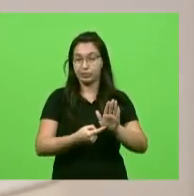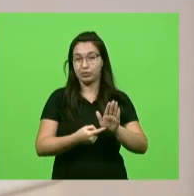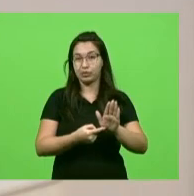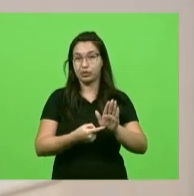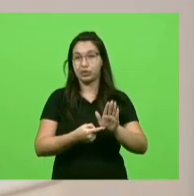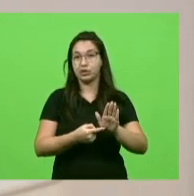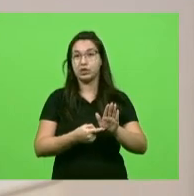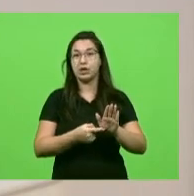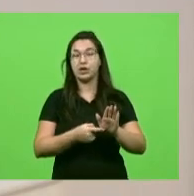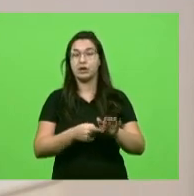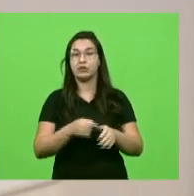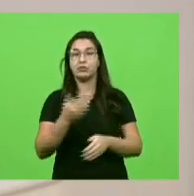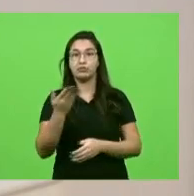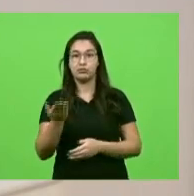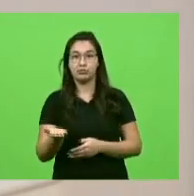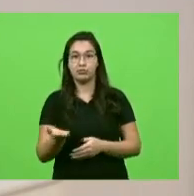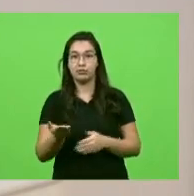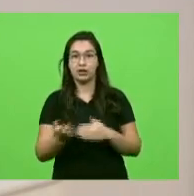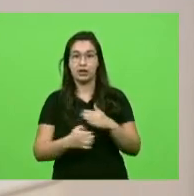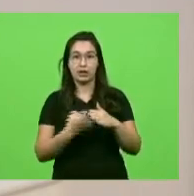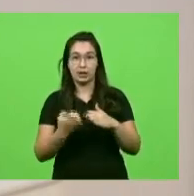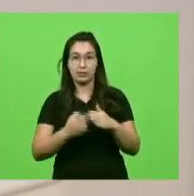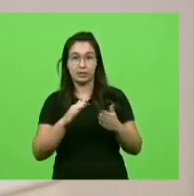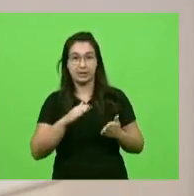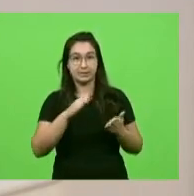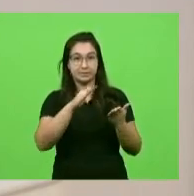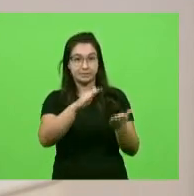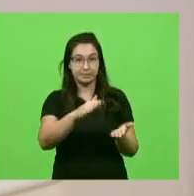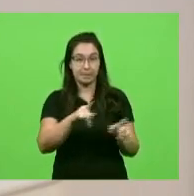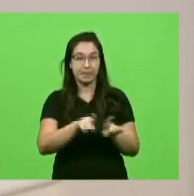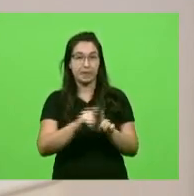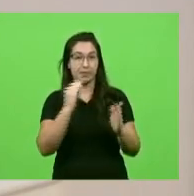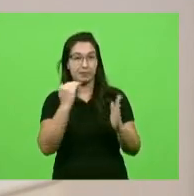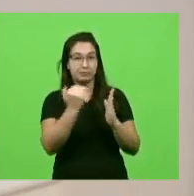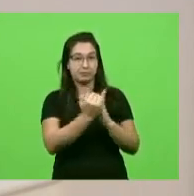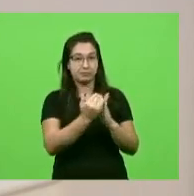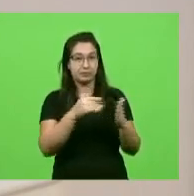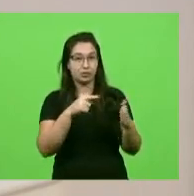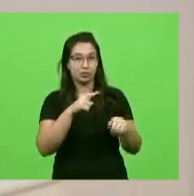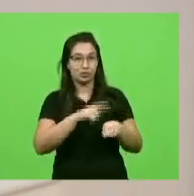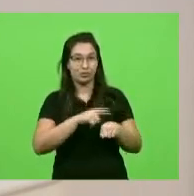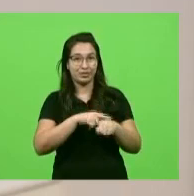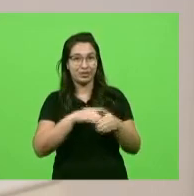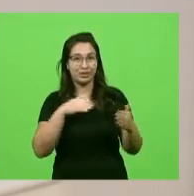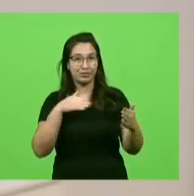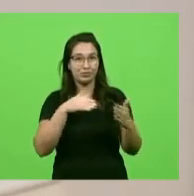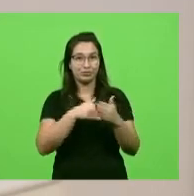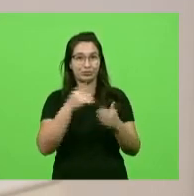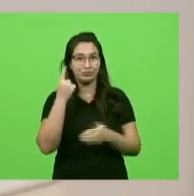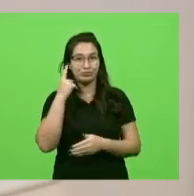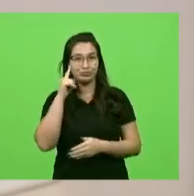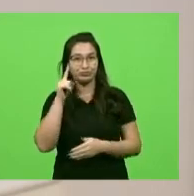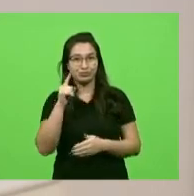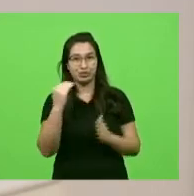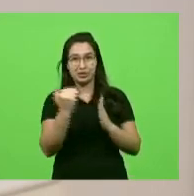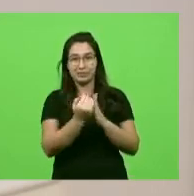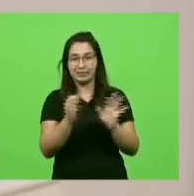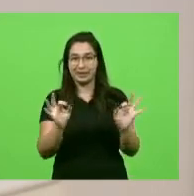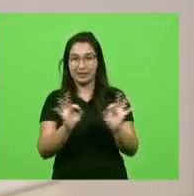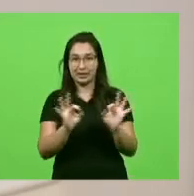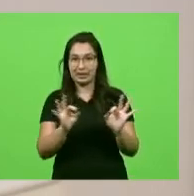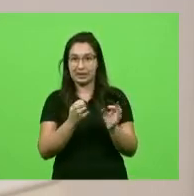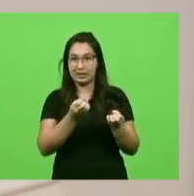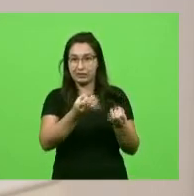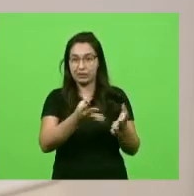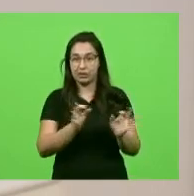pelo fornecedor, bem como o descumprimento do prazo de entrega do lote de equipamentos pactuados na proposta,